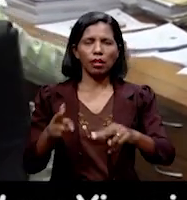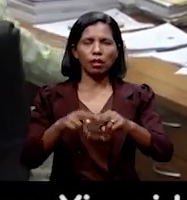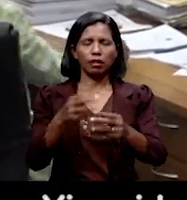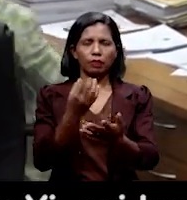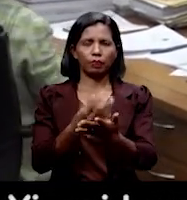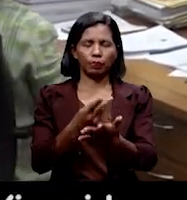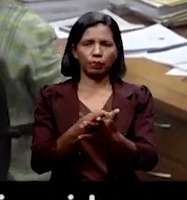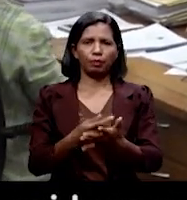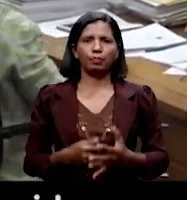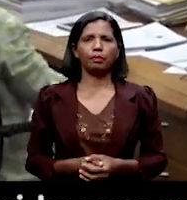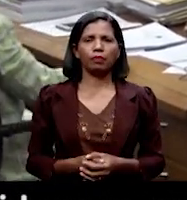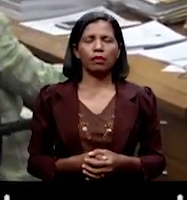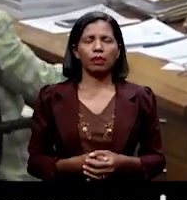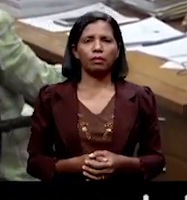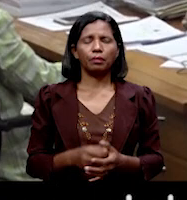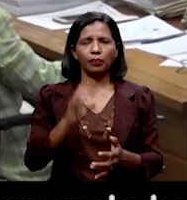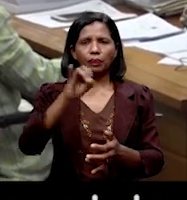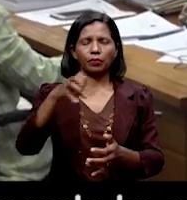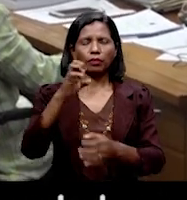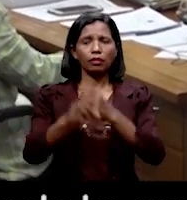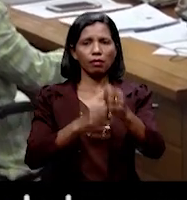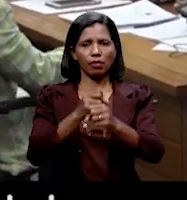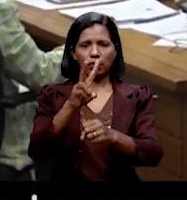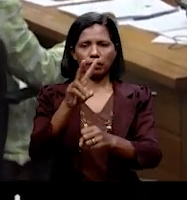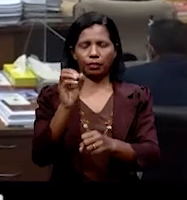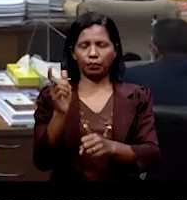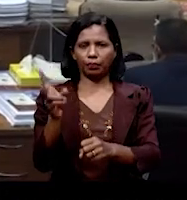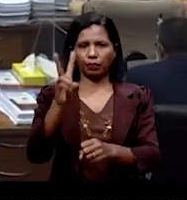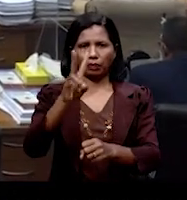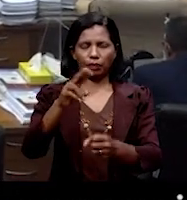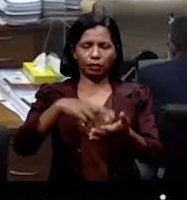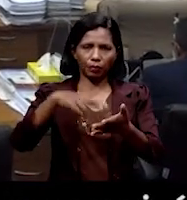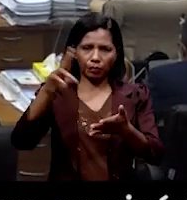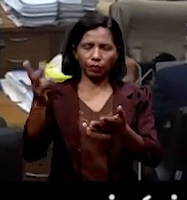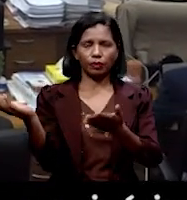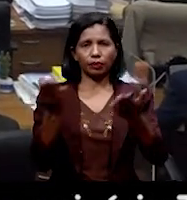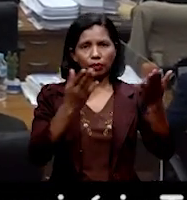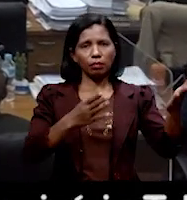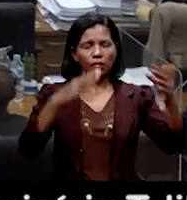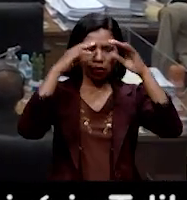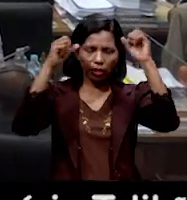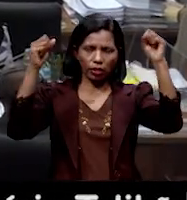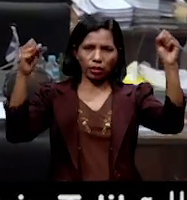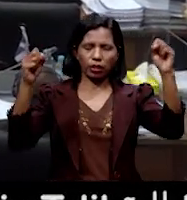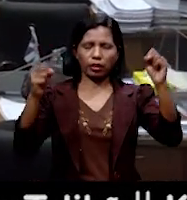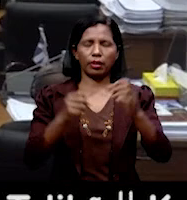Sira. Entretanto, o orçamento tinha um Rio Roro no Recin Rua neve aprovado, sem lori para o Presidente da República, e a segunda-feira semana